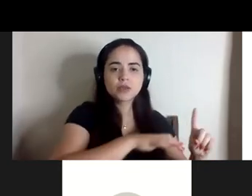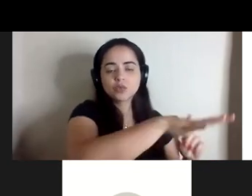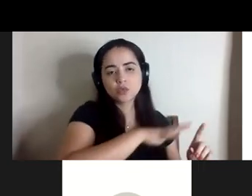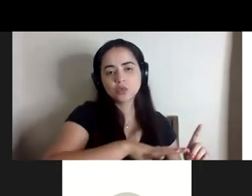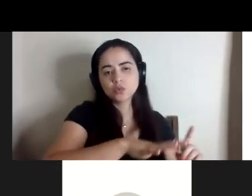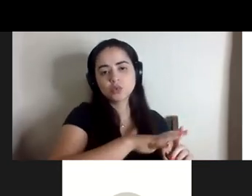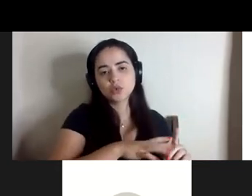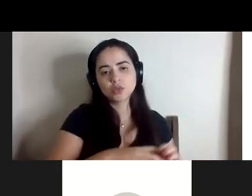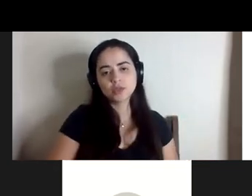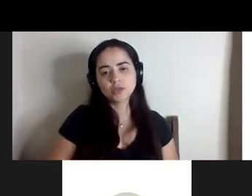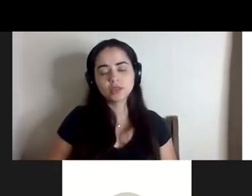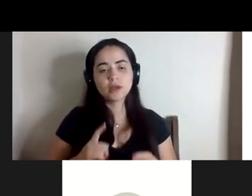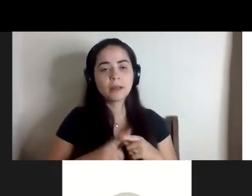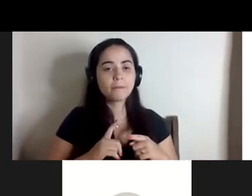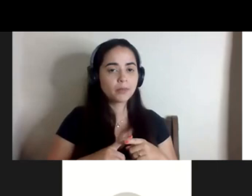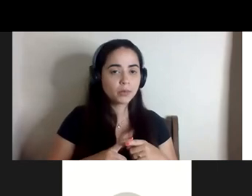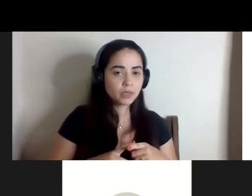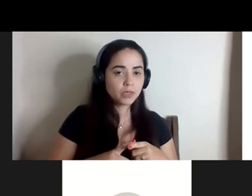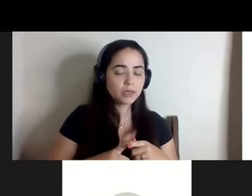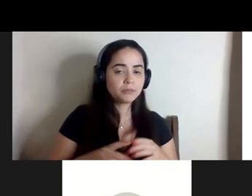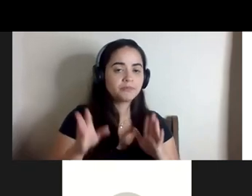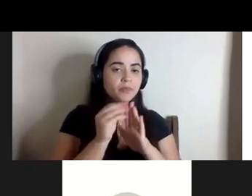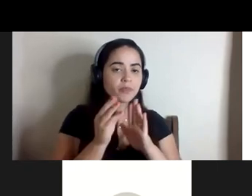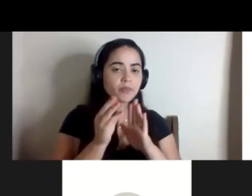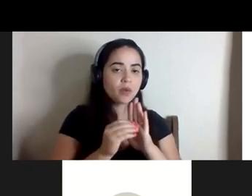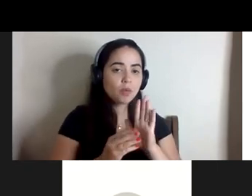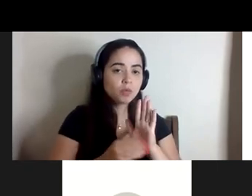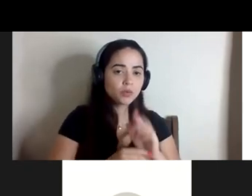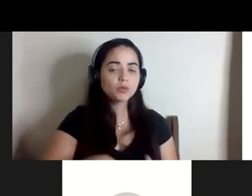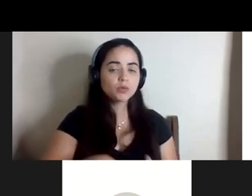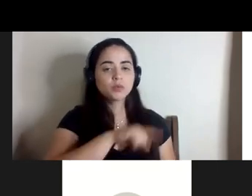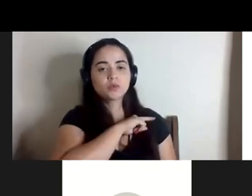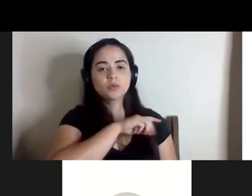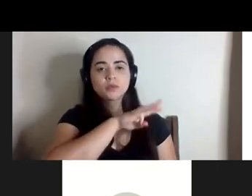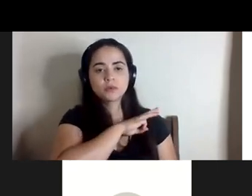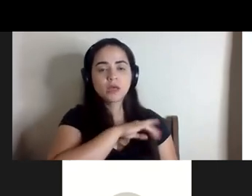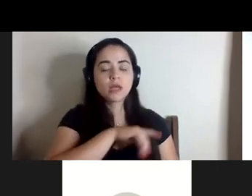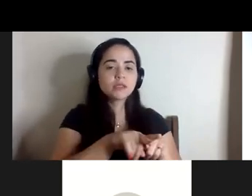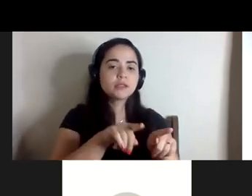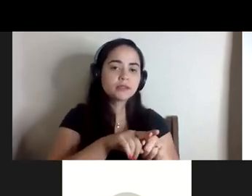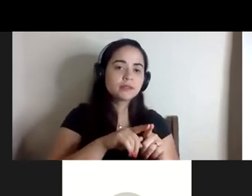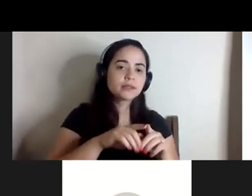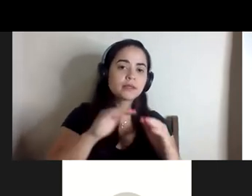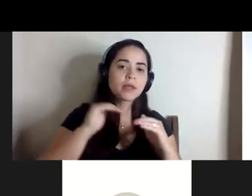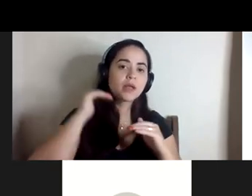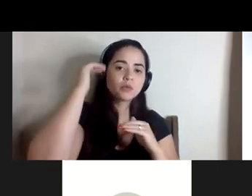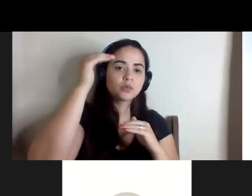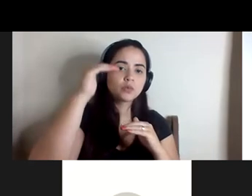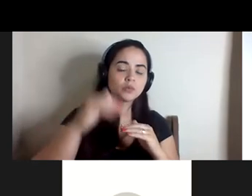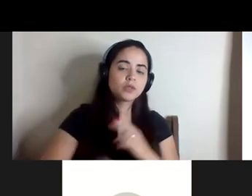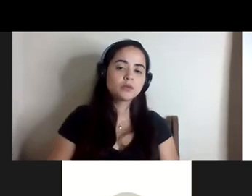componentes curriculares de sociologia, que não, inclusive não são só do ensino médio, eles estão também no ensino